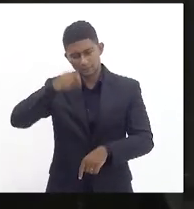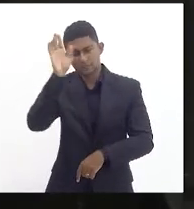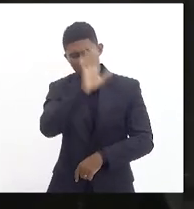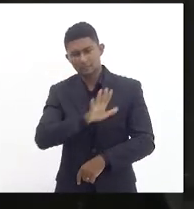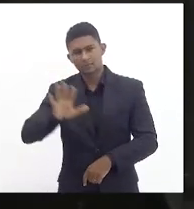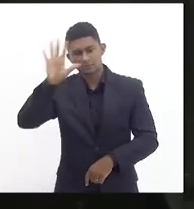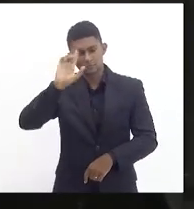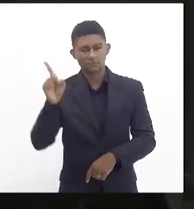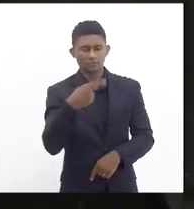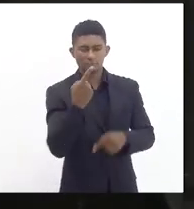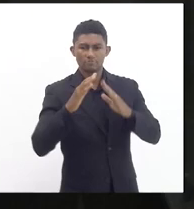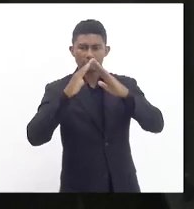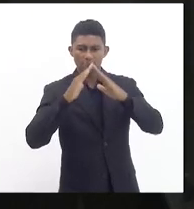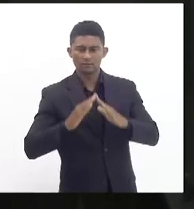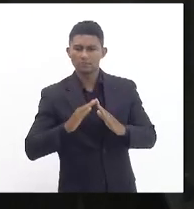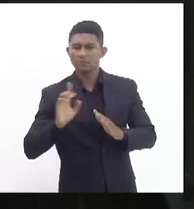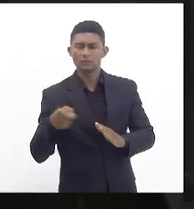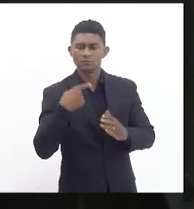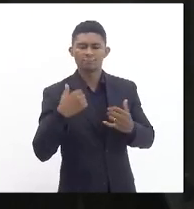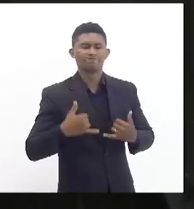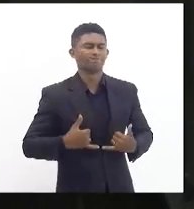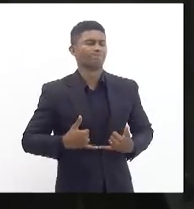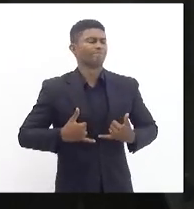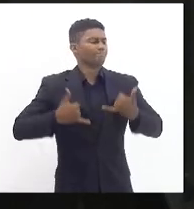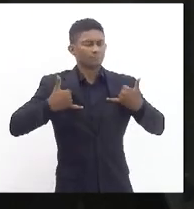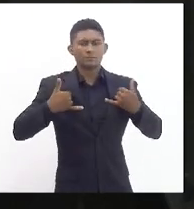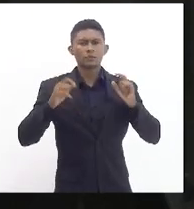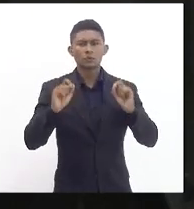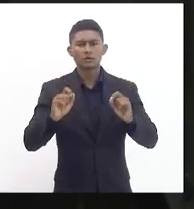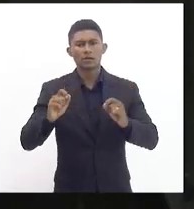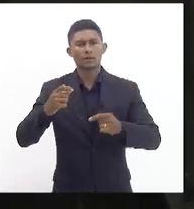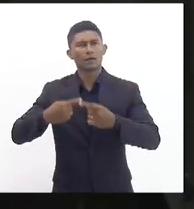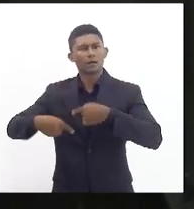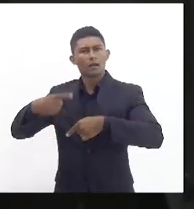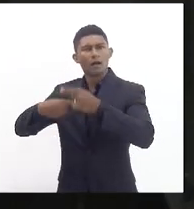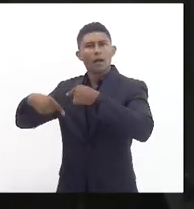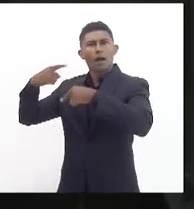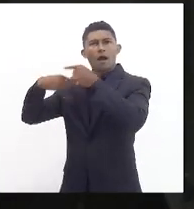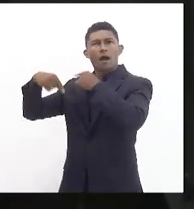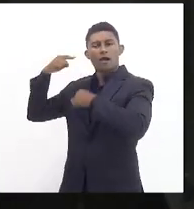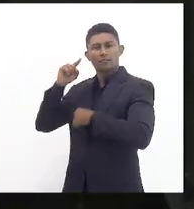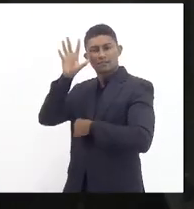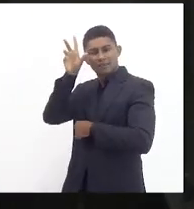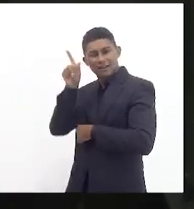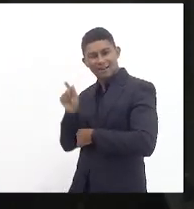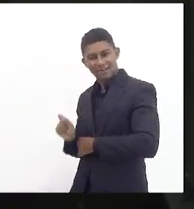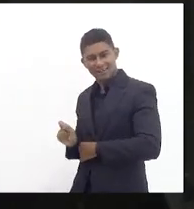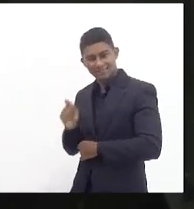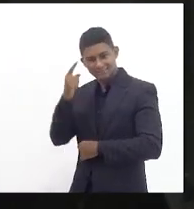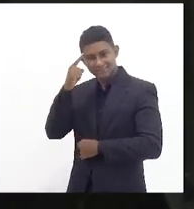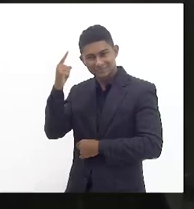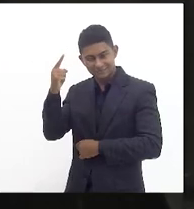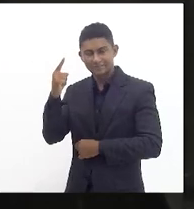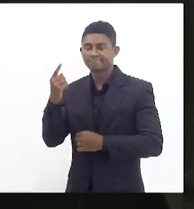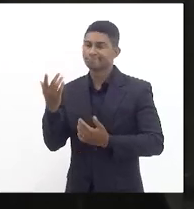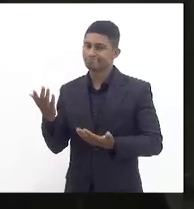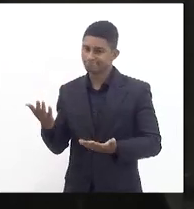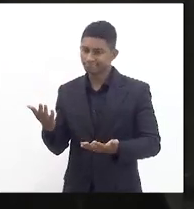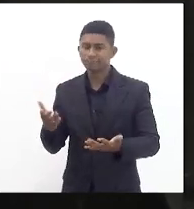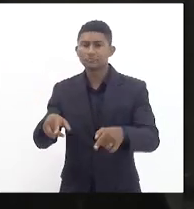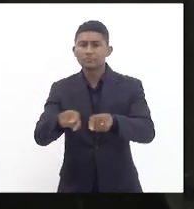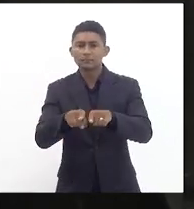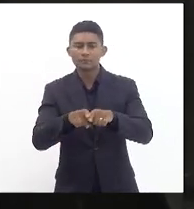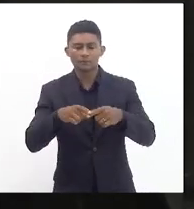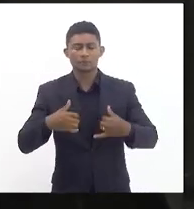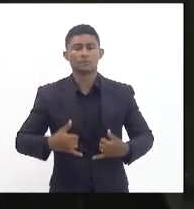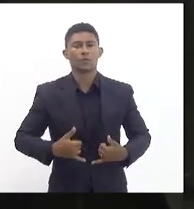primeiro orgulho da nossa ancestralidade africana. E, com isso, ter